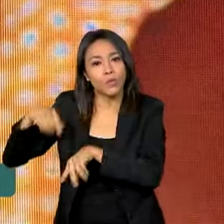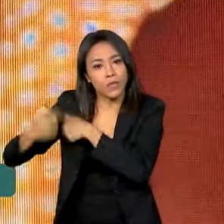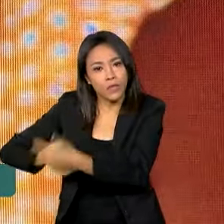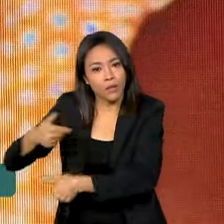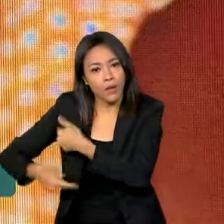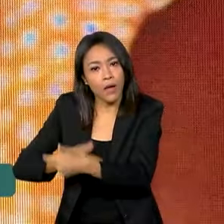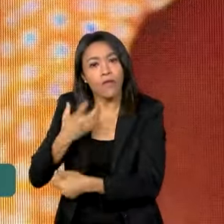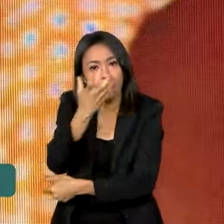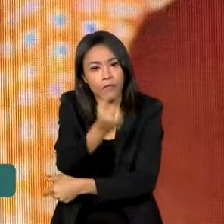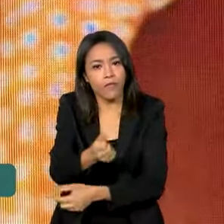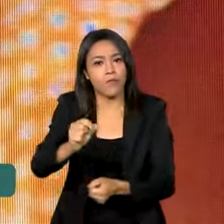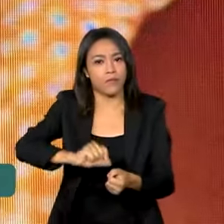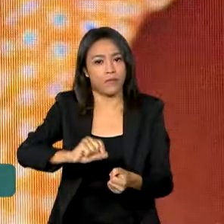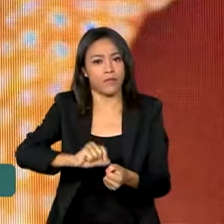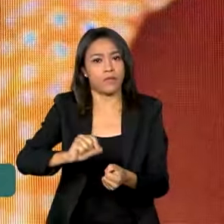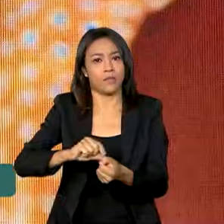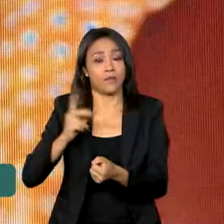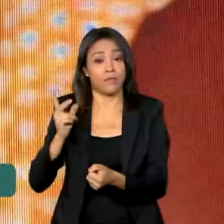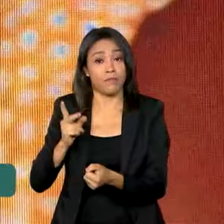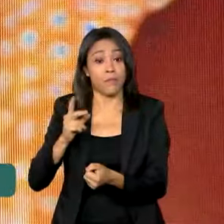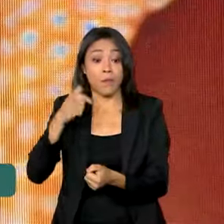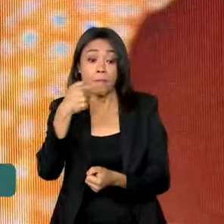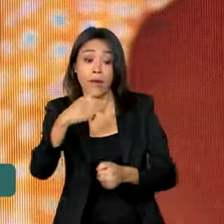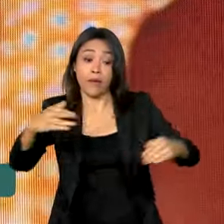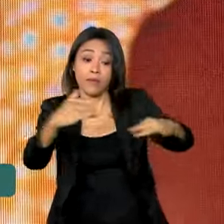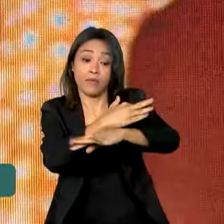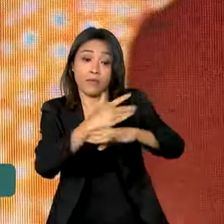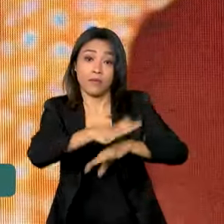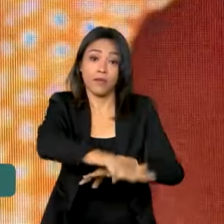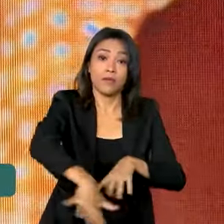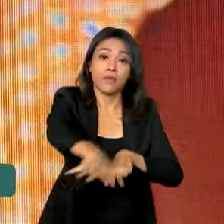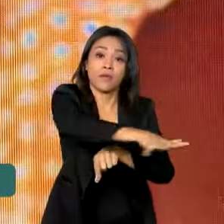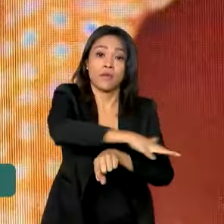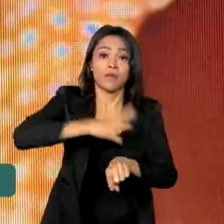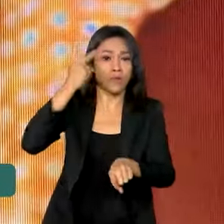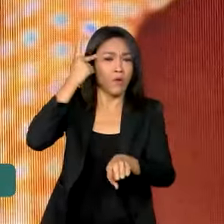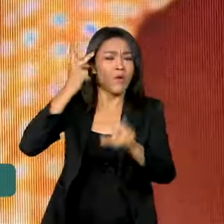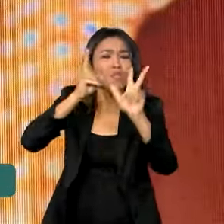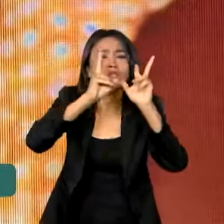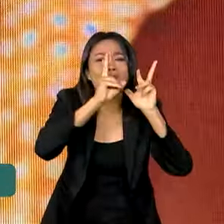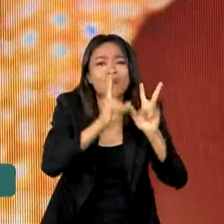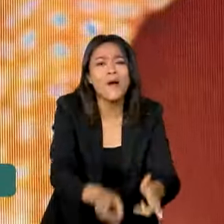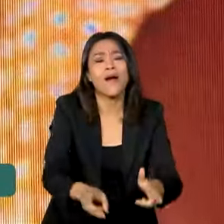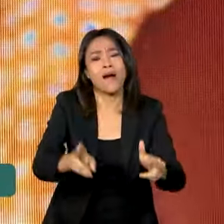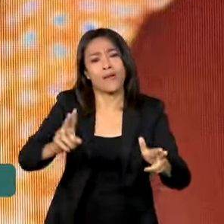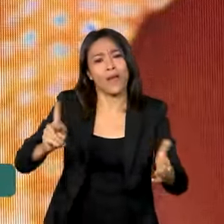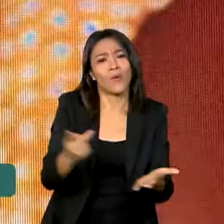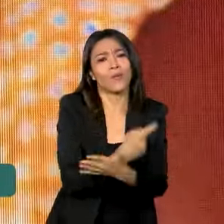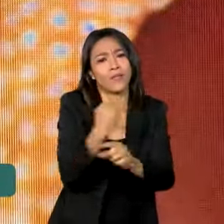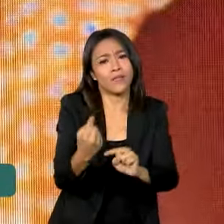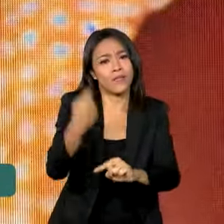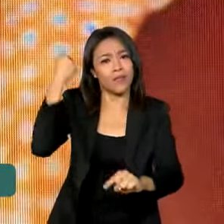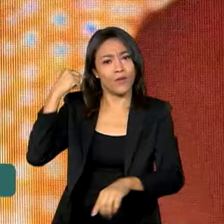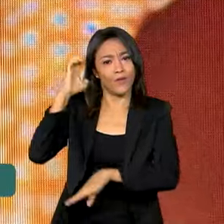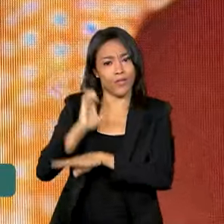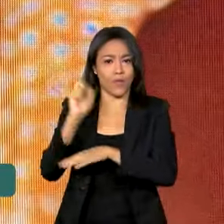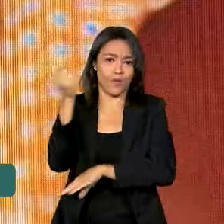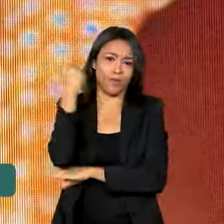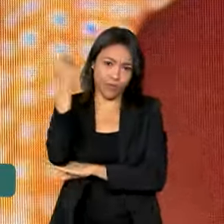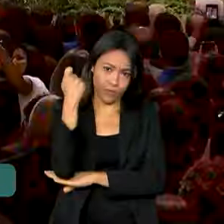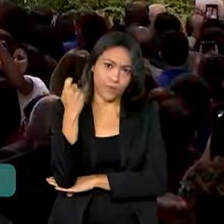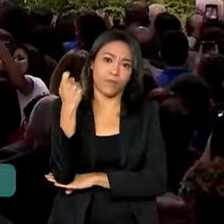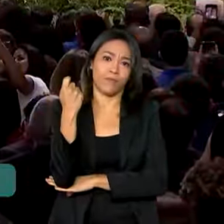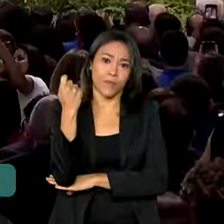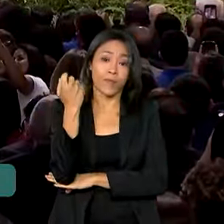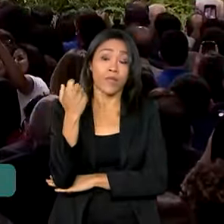fazer para a cidade de São Paulo o mesmo que nós fizemos para o Rio Grande do Sul.